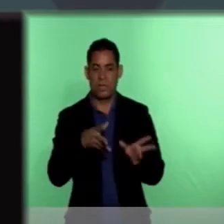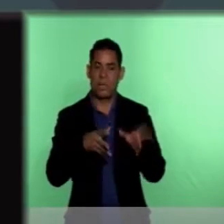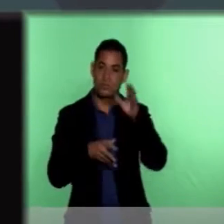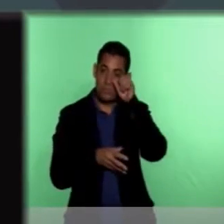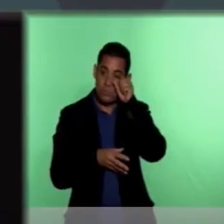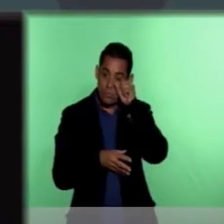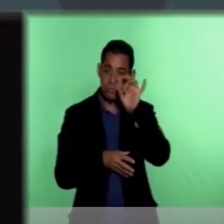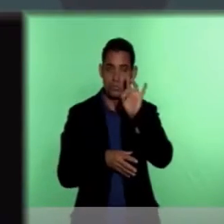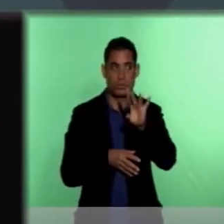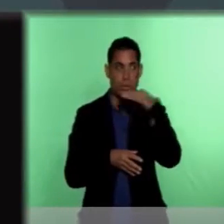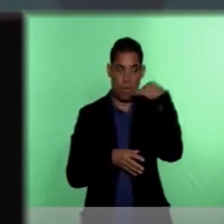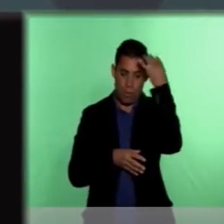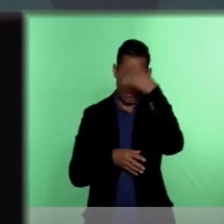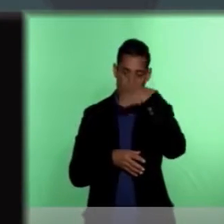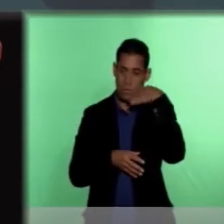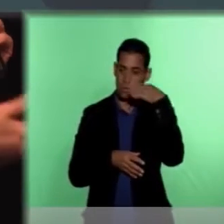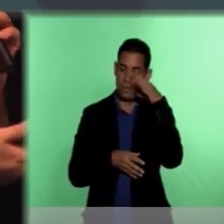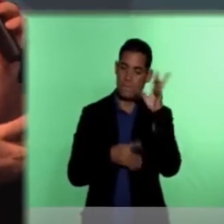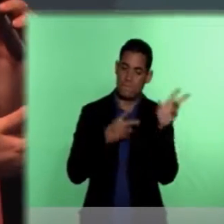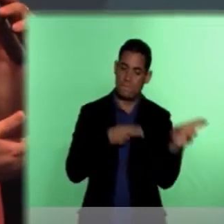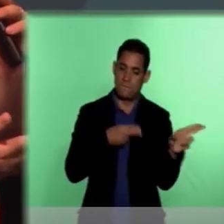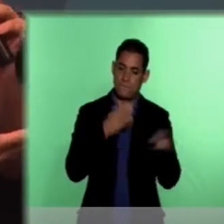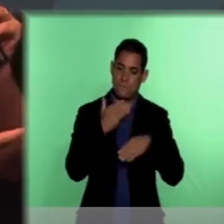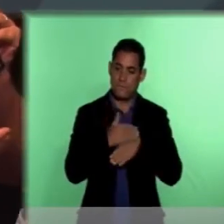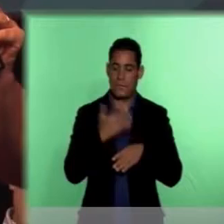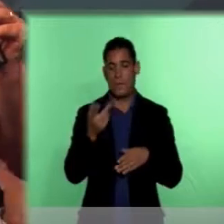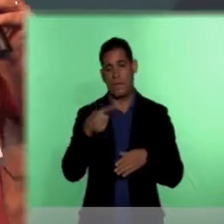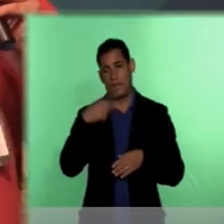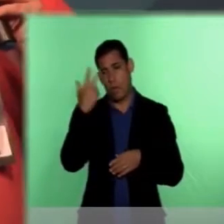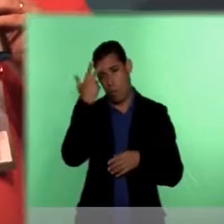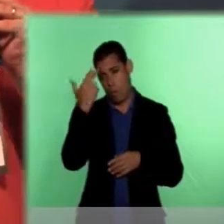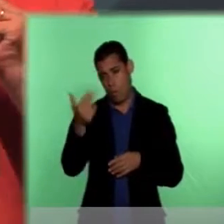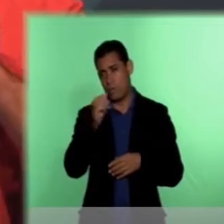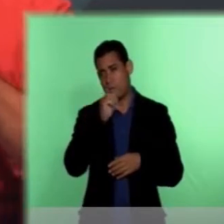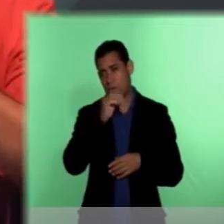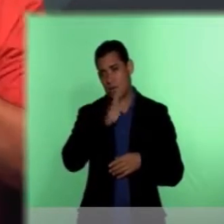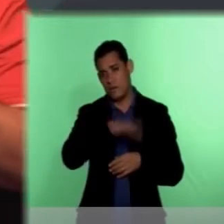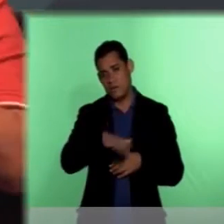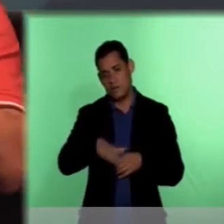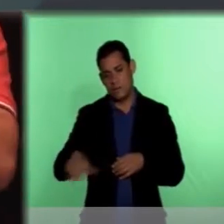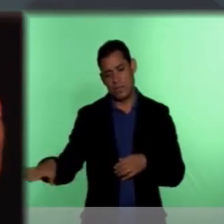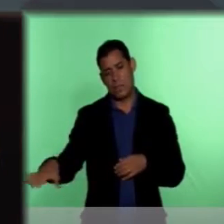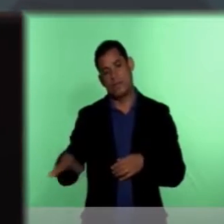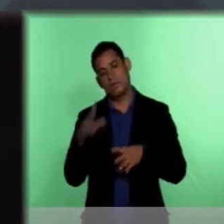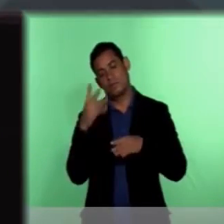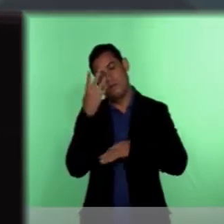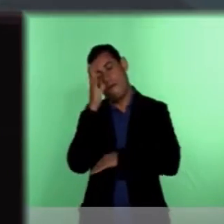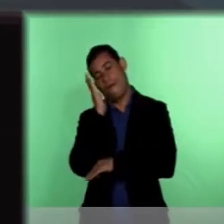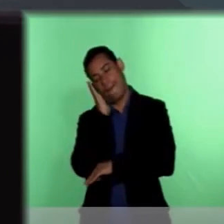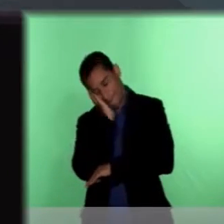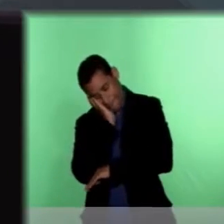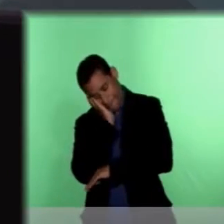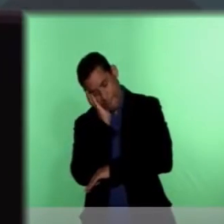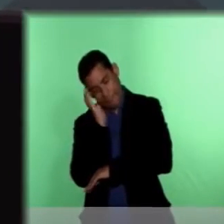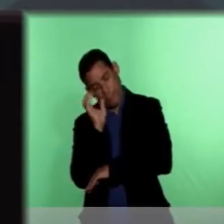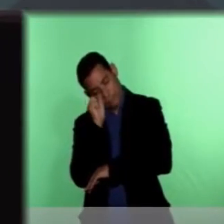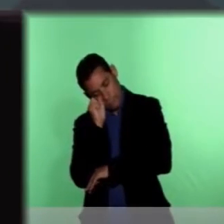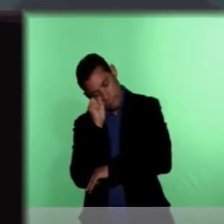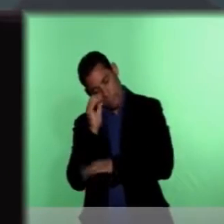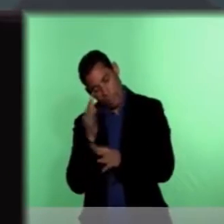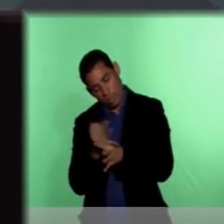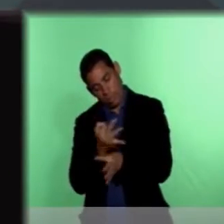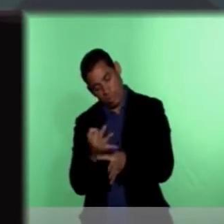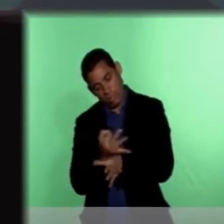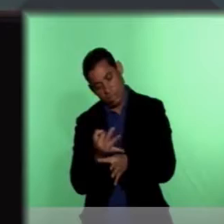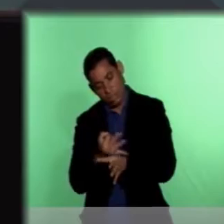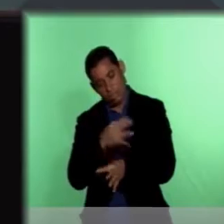noite. Então, tem sido comum nas escolas sul-coreanas as crianças dormirem nas carteiras, não aguentarem